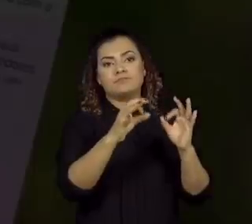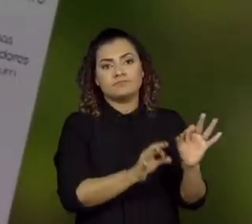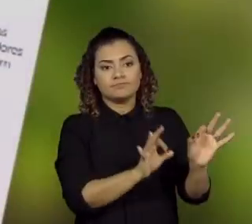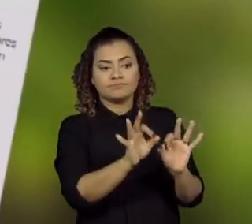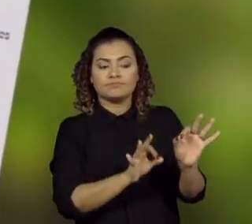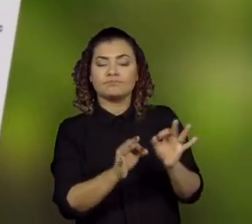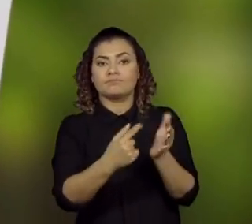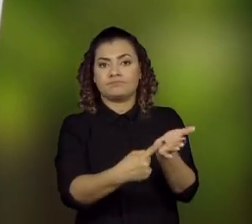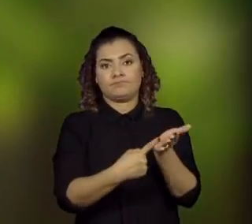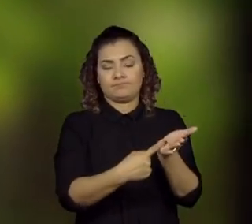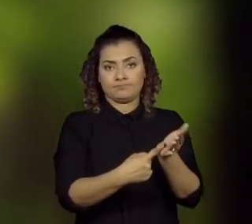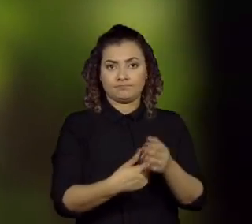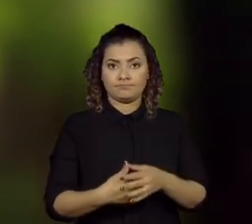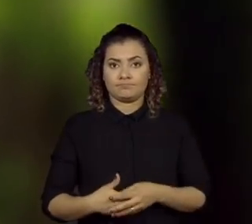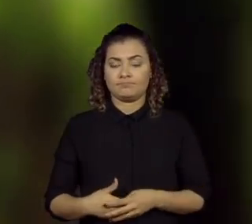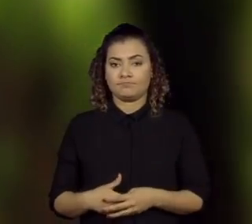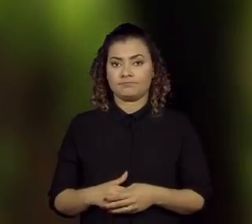comunidades.